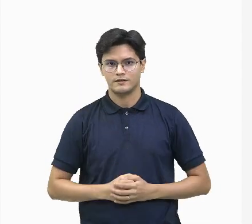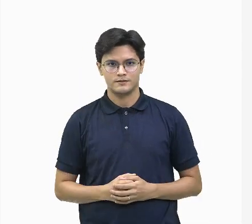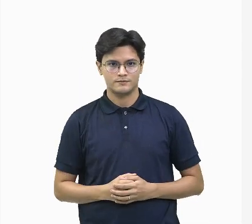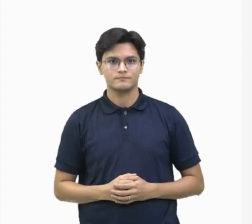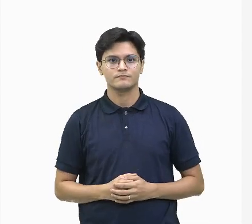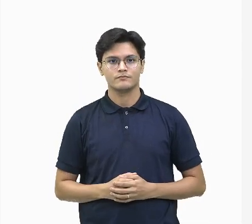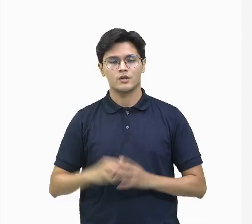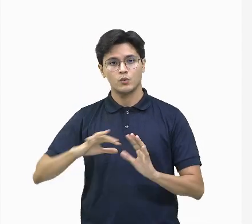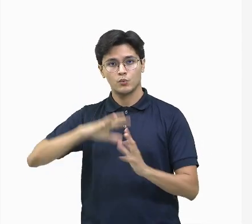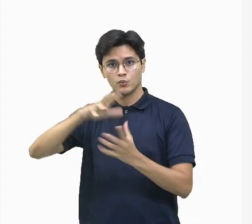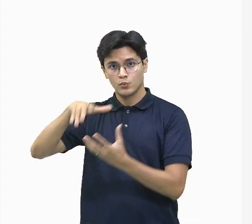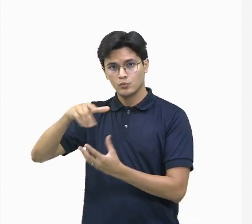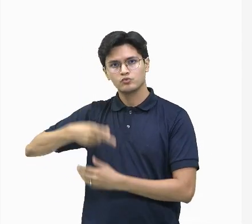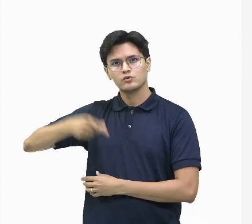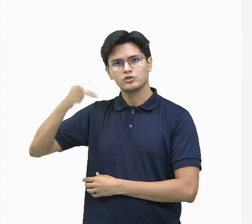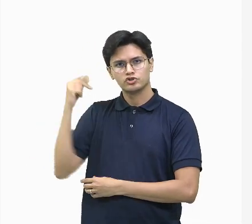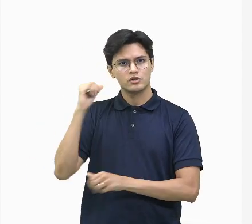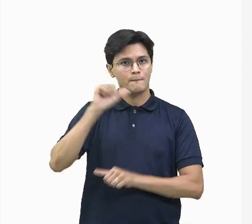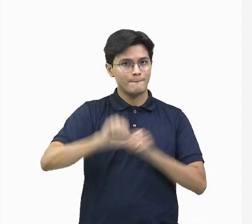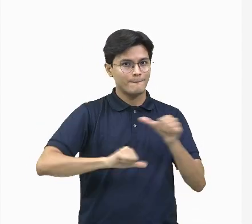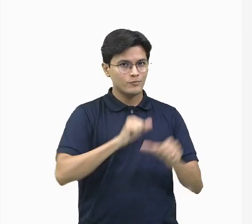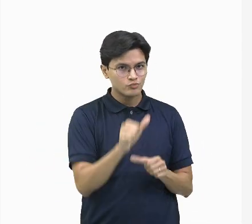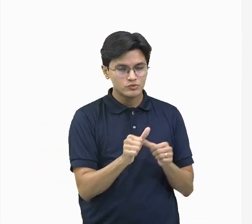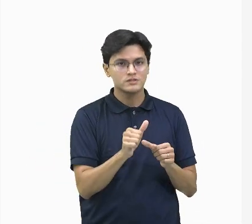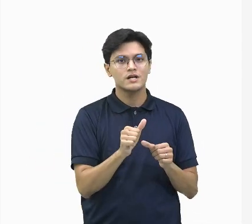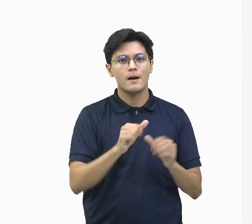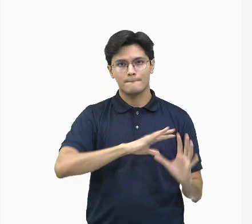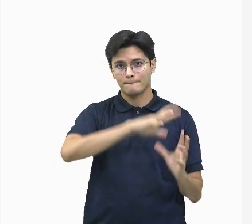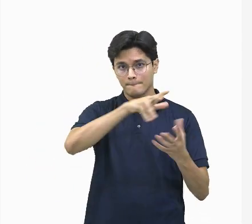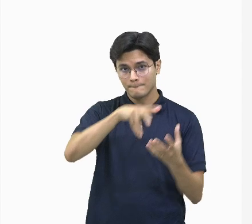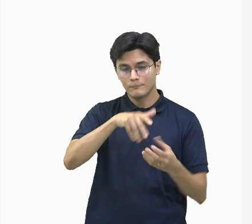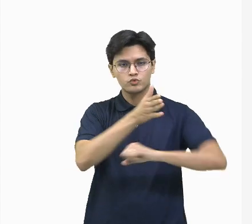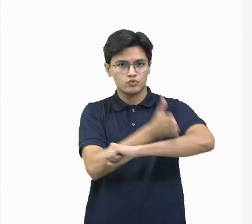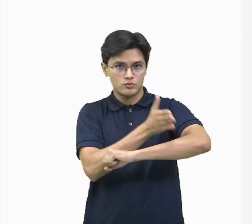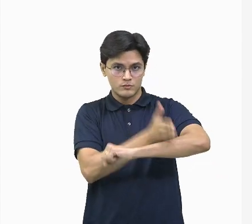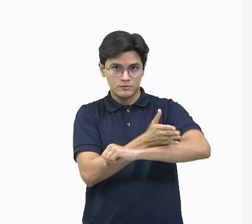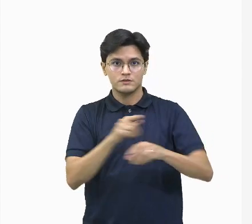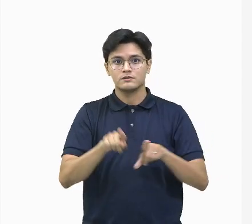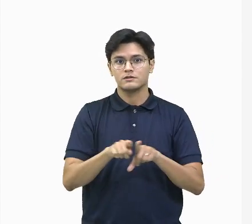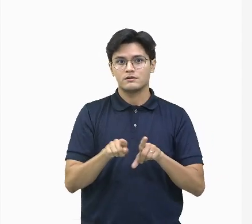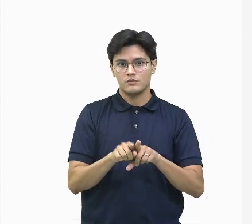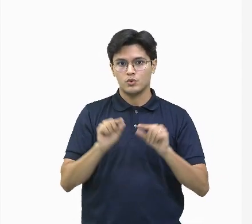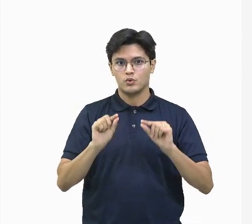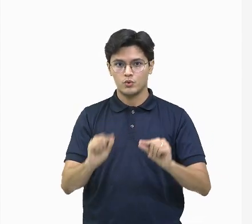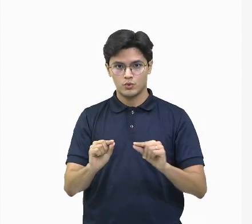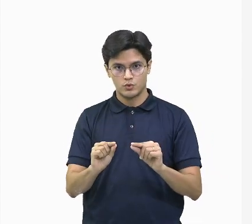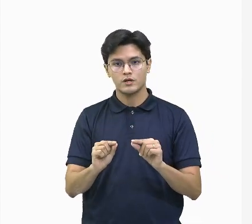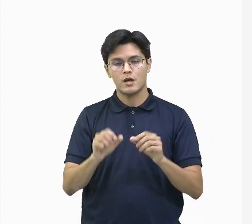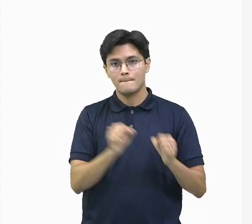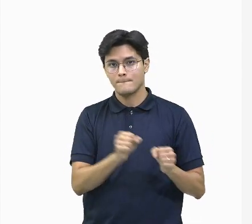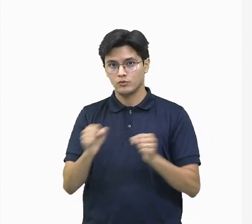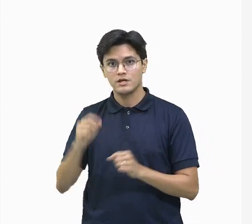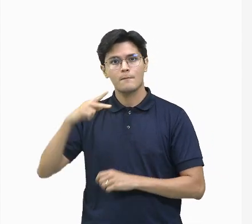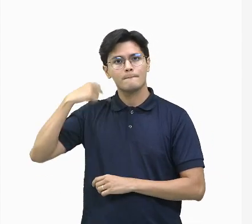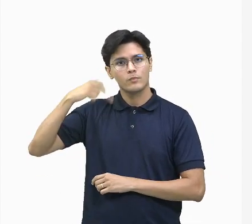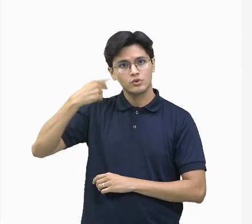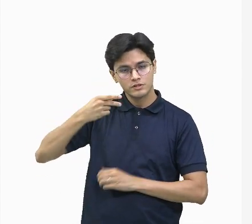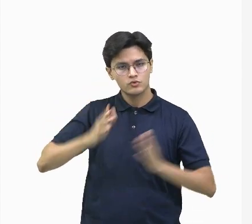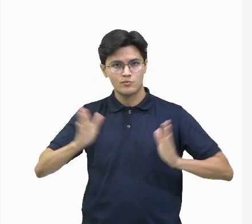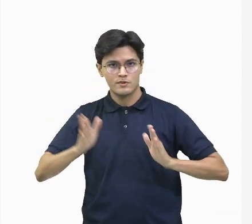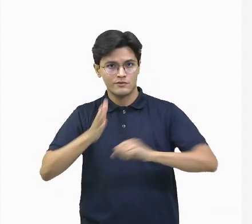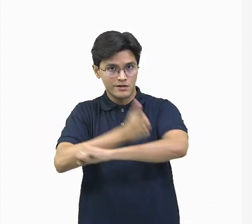mundo antigo para o mundo medieval, a fragmentação do poder político na Idade Média. E no